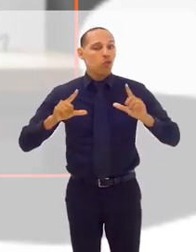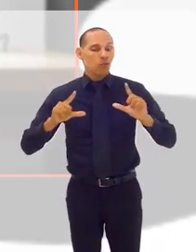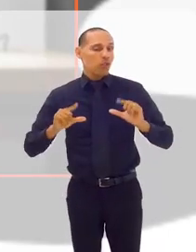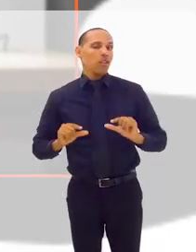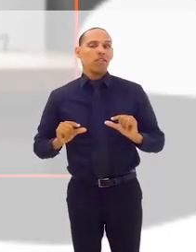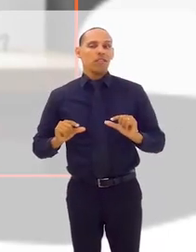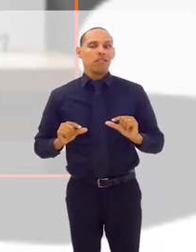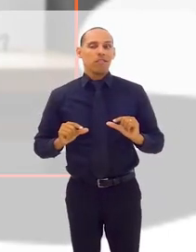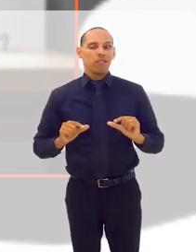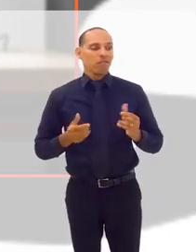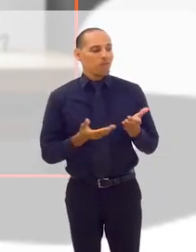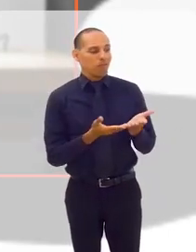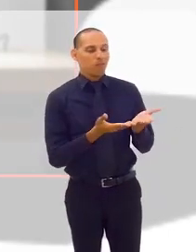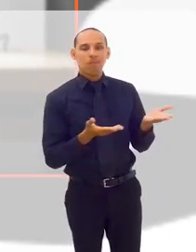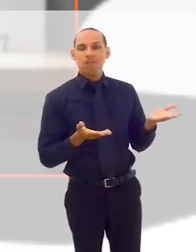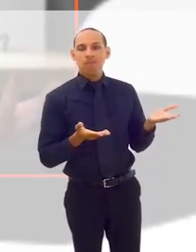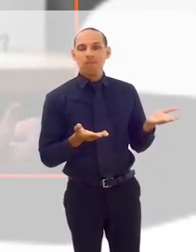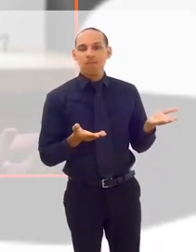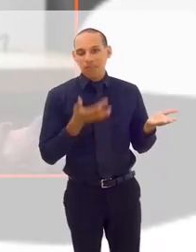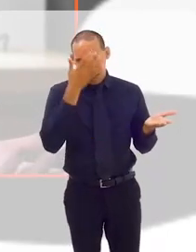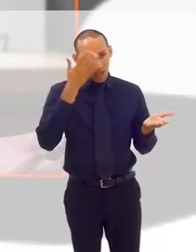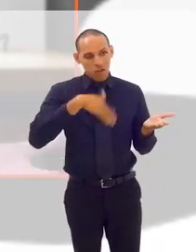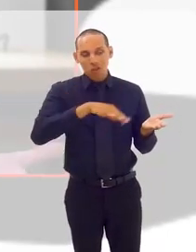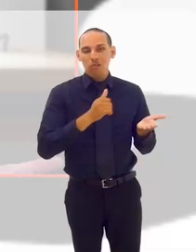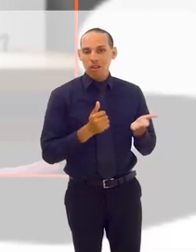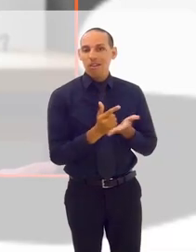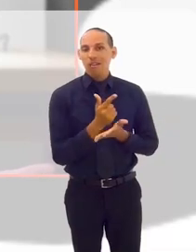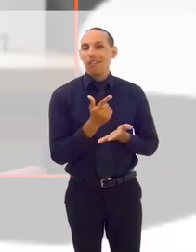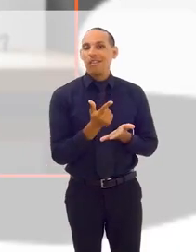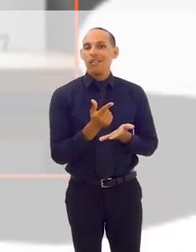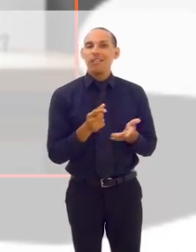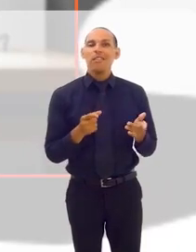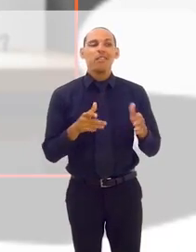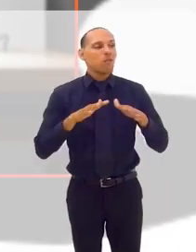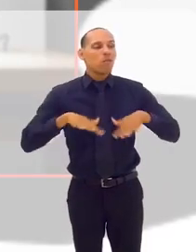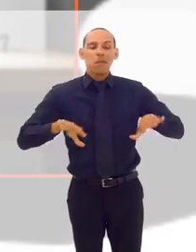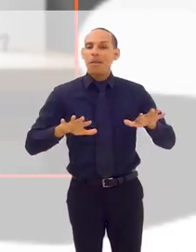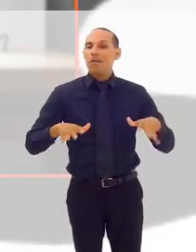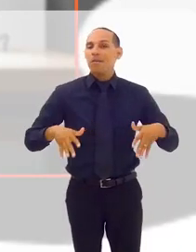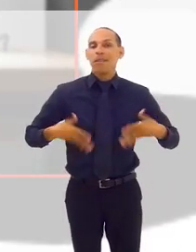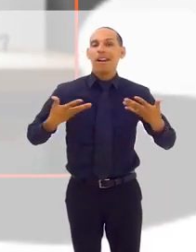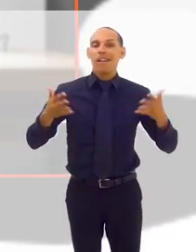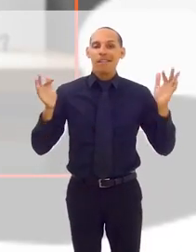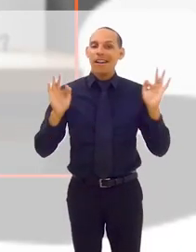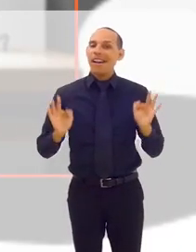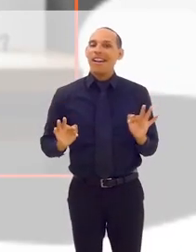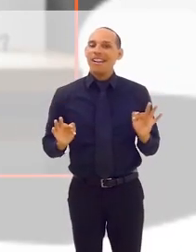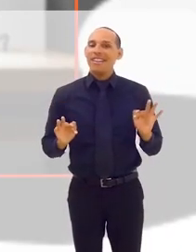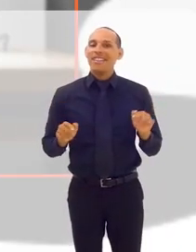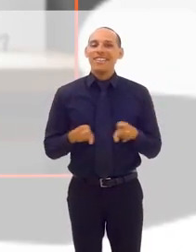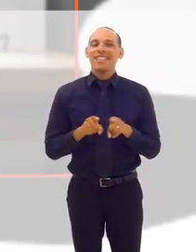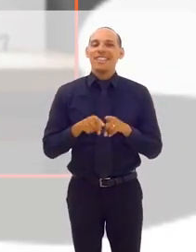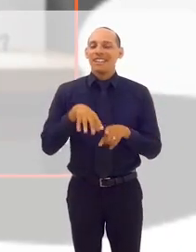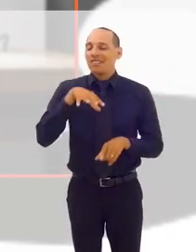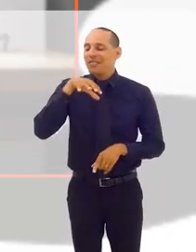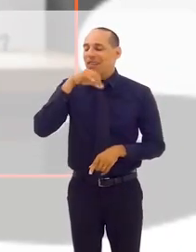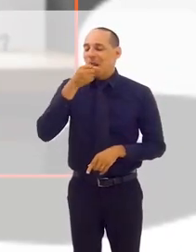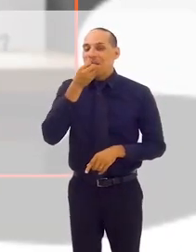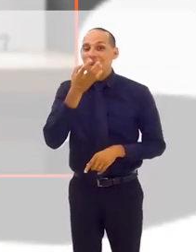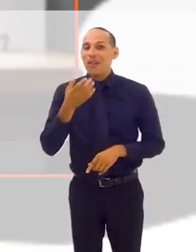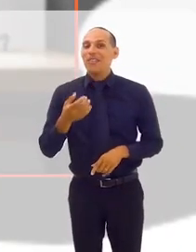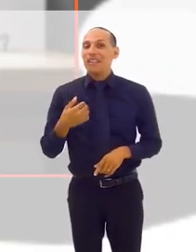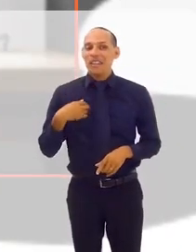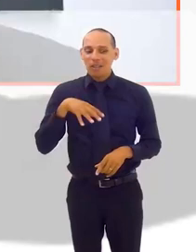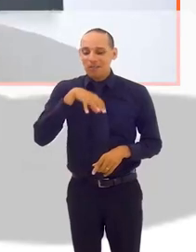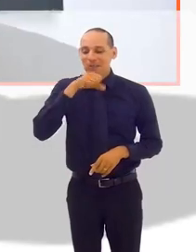está na ponta, né, o consumidor, e todo mundo sai feliz, e a pessoa saindo cheirosa dessa, porque isso aqui está um